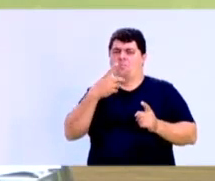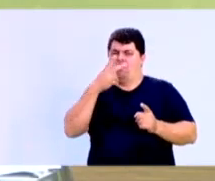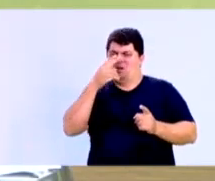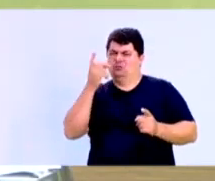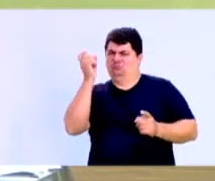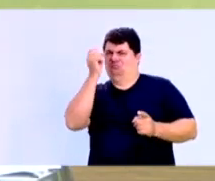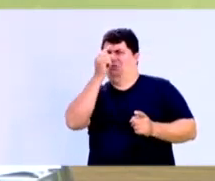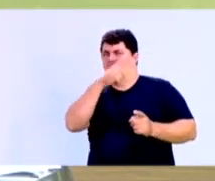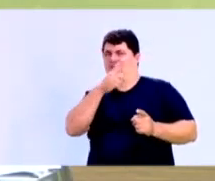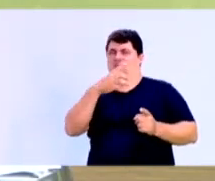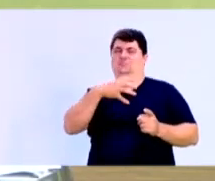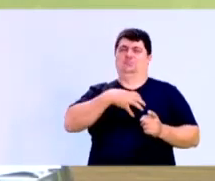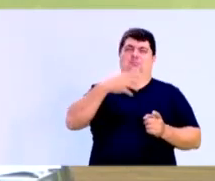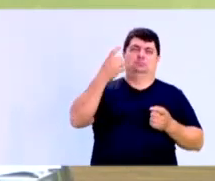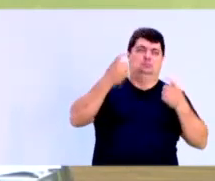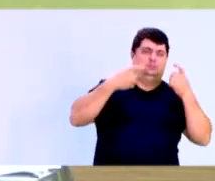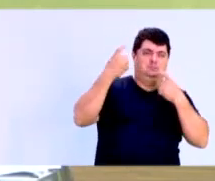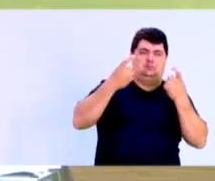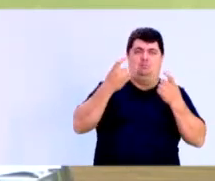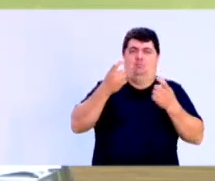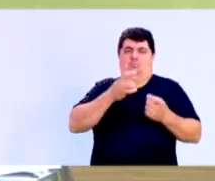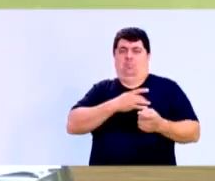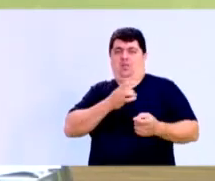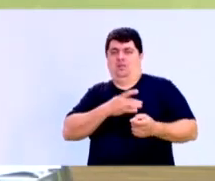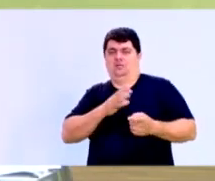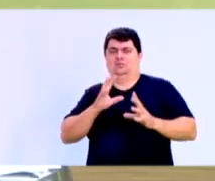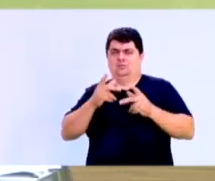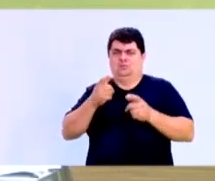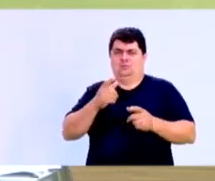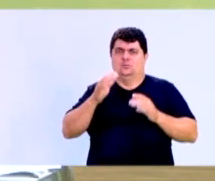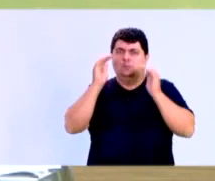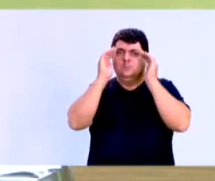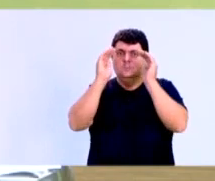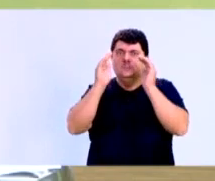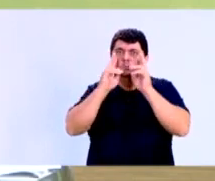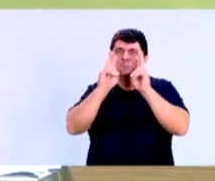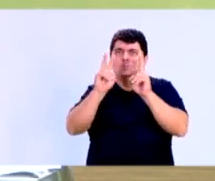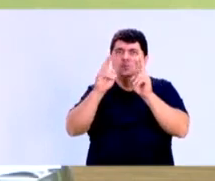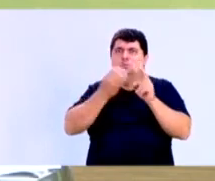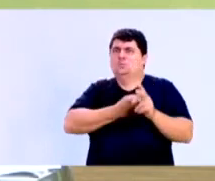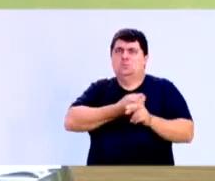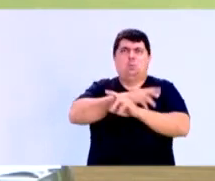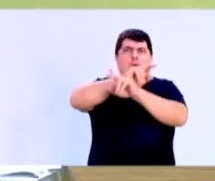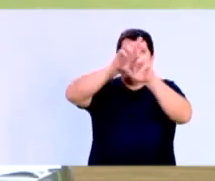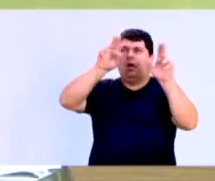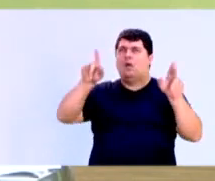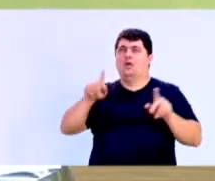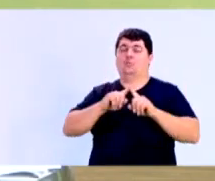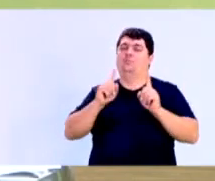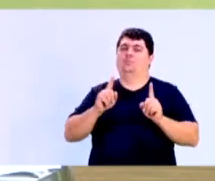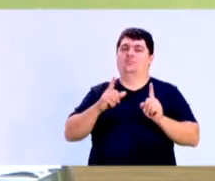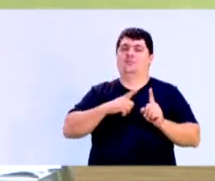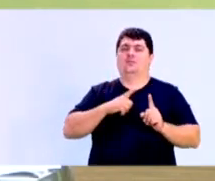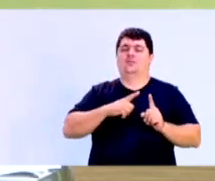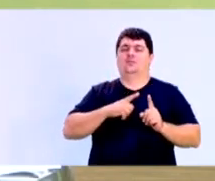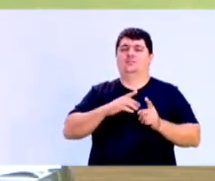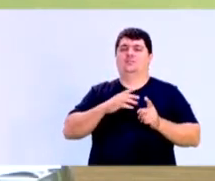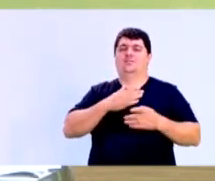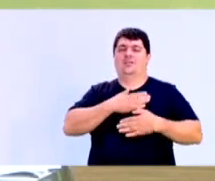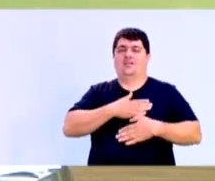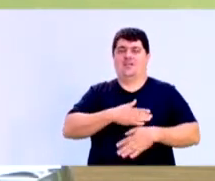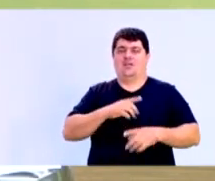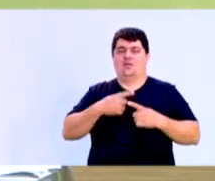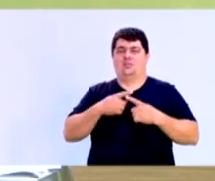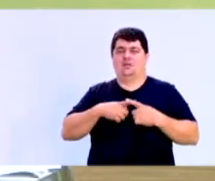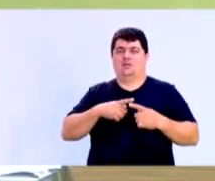bem difícil, né? Todos diziam aos instrutores, olha, estão todos muito atentos, são muitos números, né? Mas assim, é tranquilo porque nós temos as